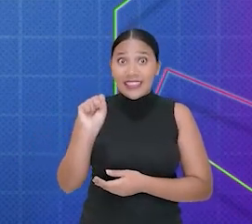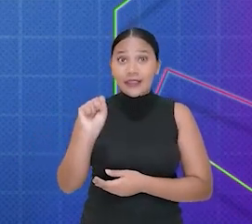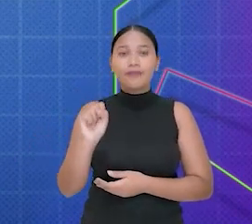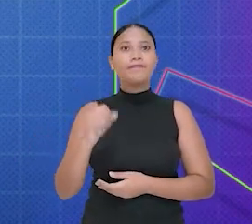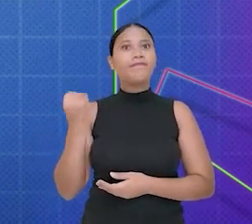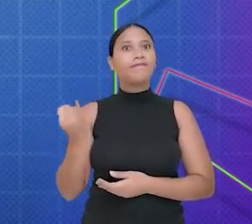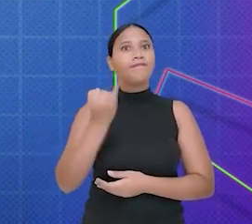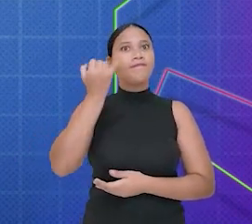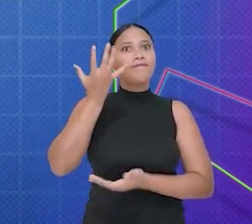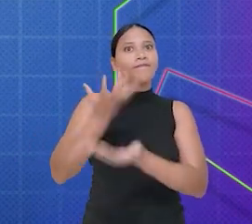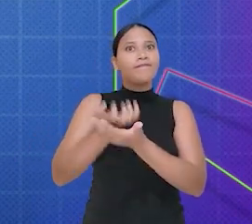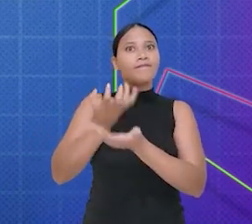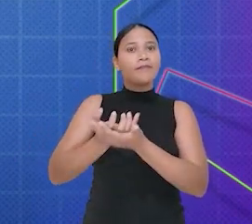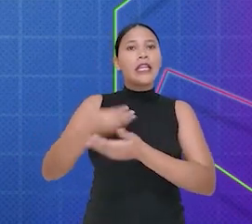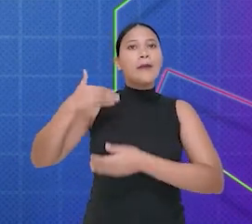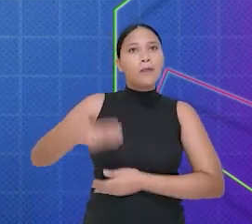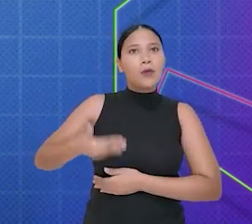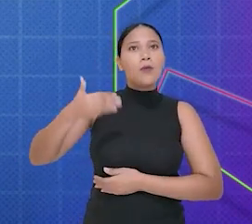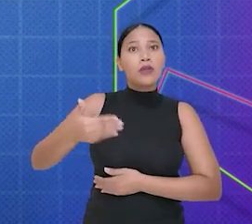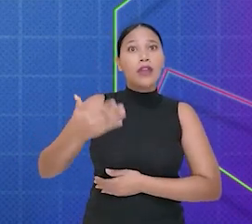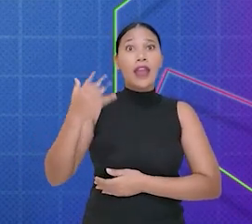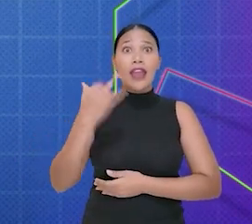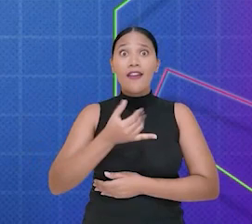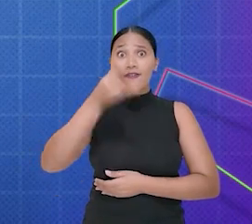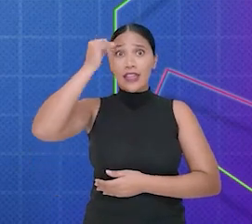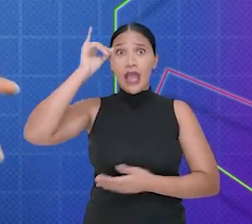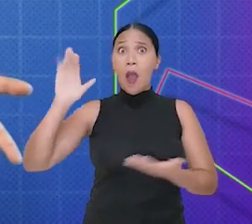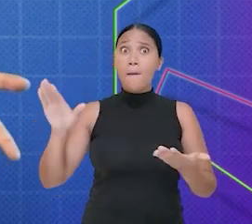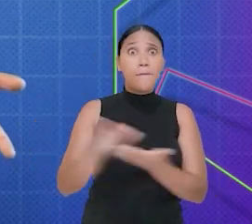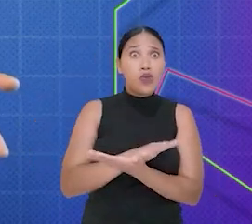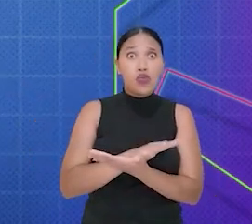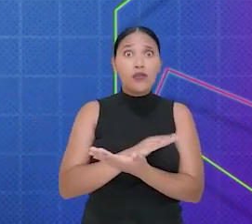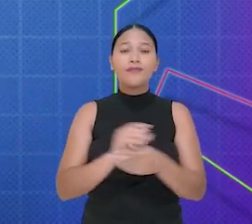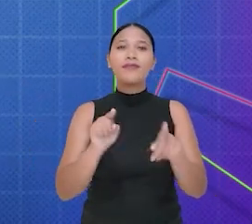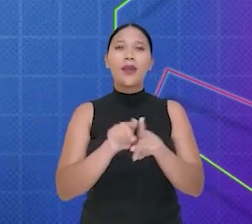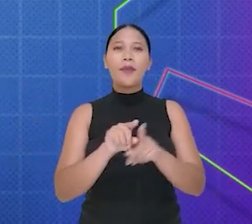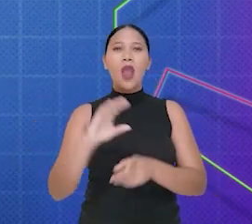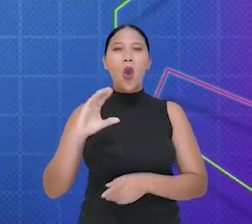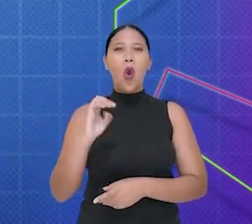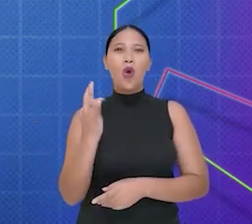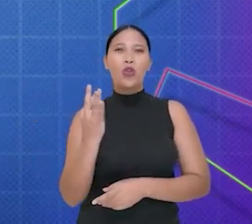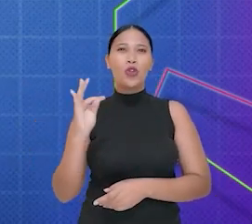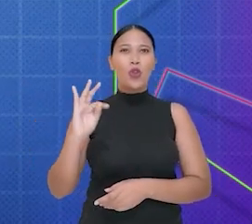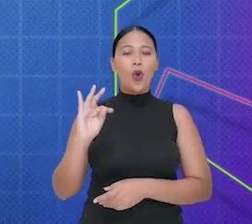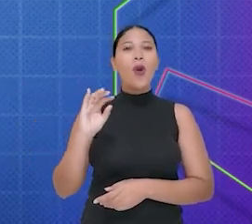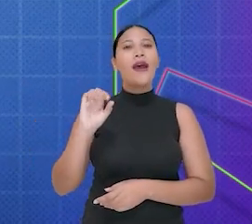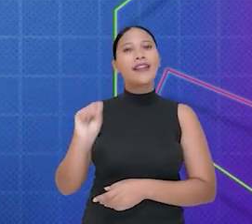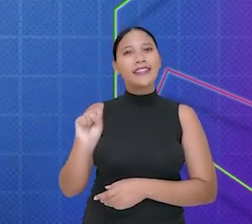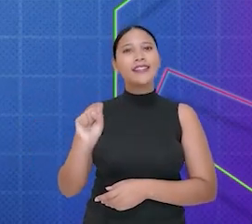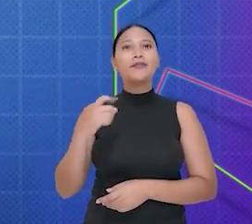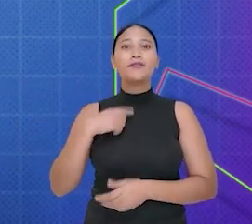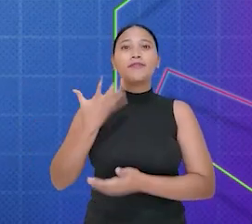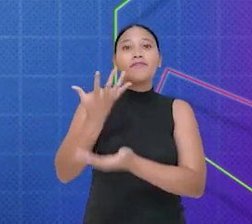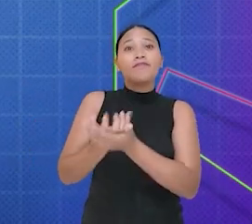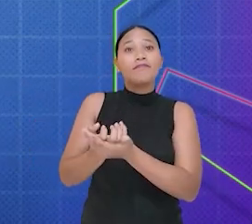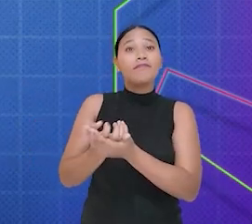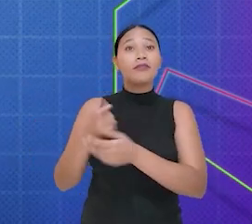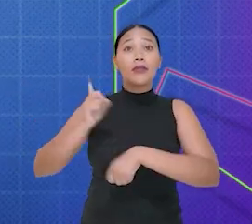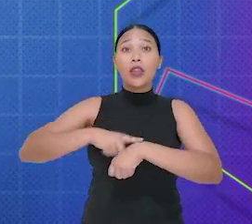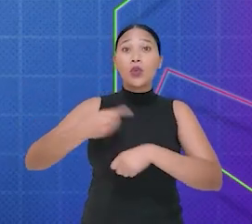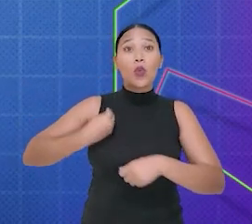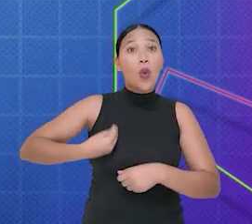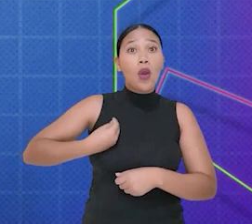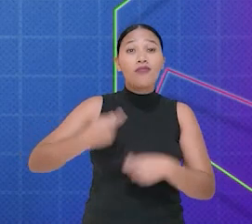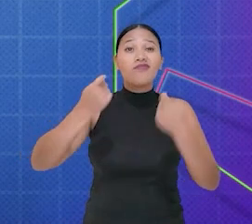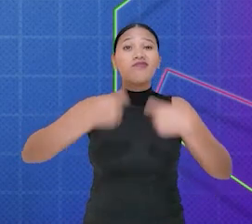S. É importante salvar o trabalho frequentemente para evitar a perda de dados. Com o atalho de Ctrl S, você pode salvar rapidamente o